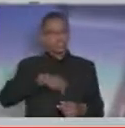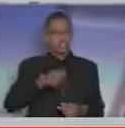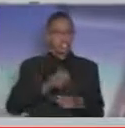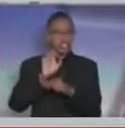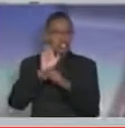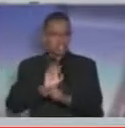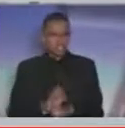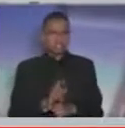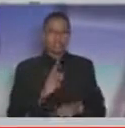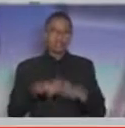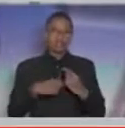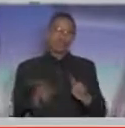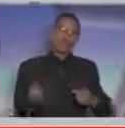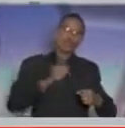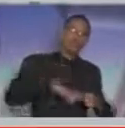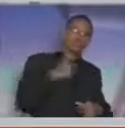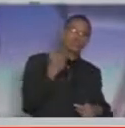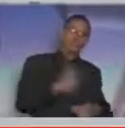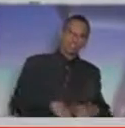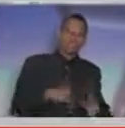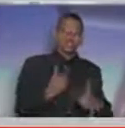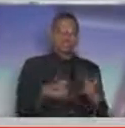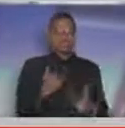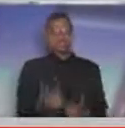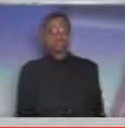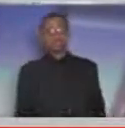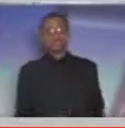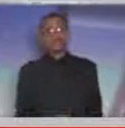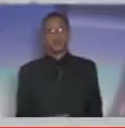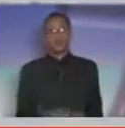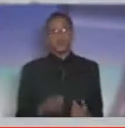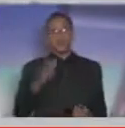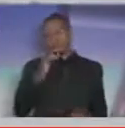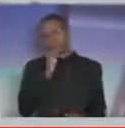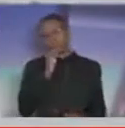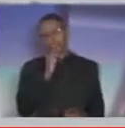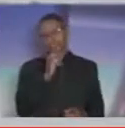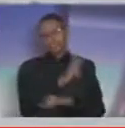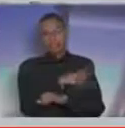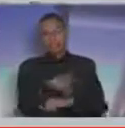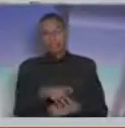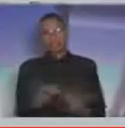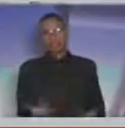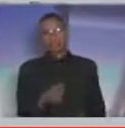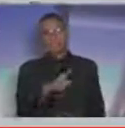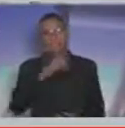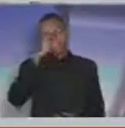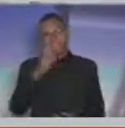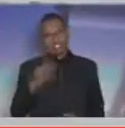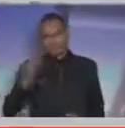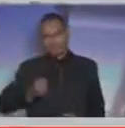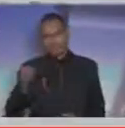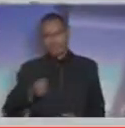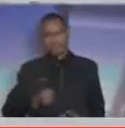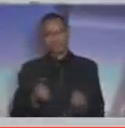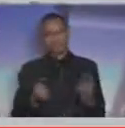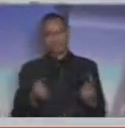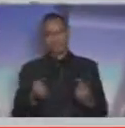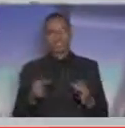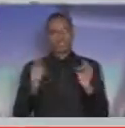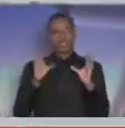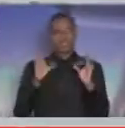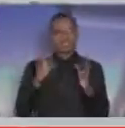readaptados do Estado de São Paulo que por exemplo as professoras não tem ainda direito a aposentadoria